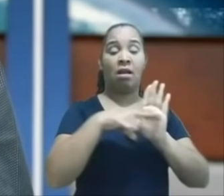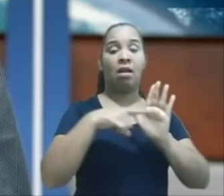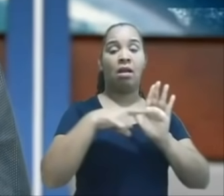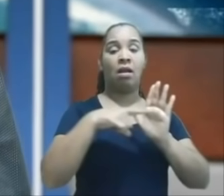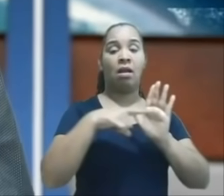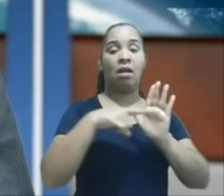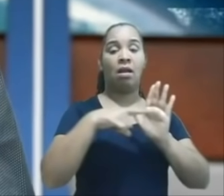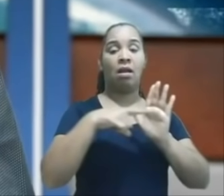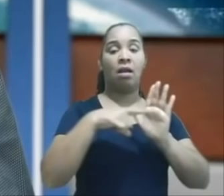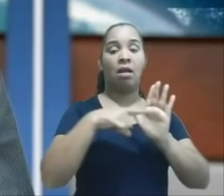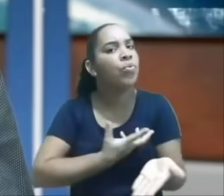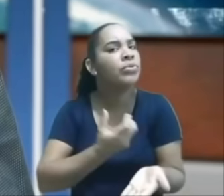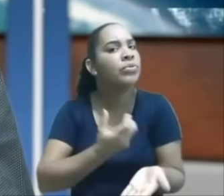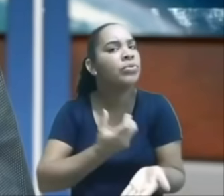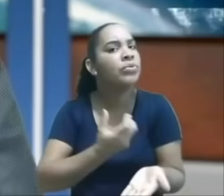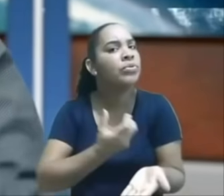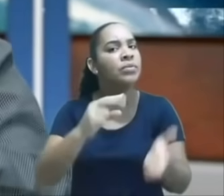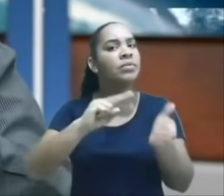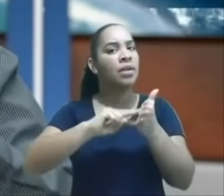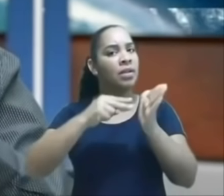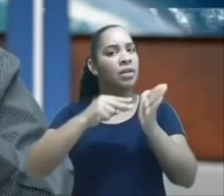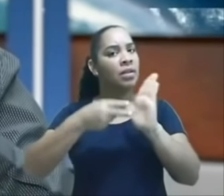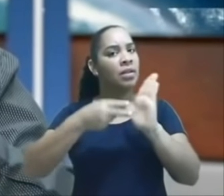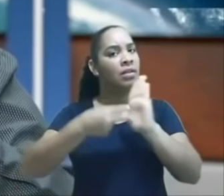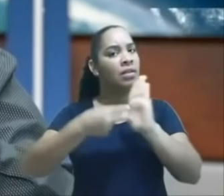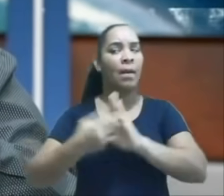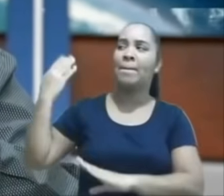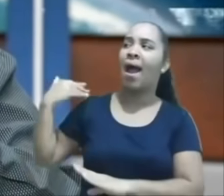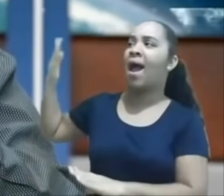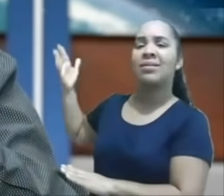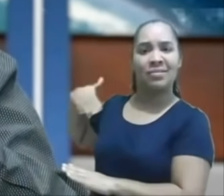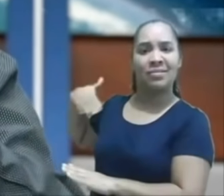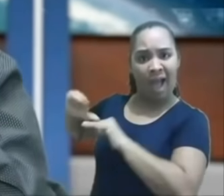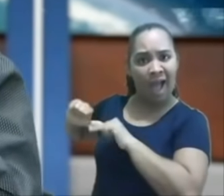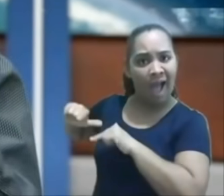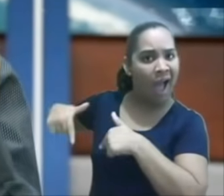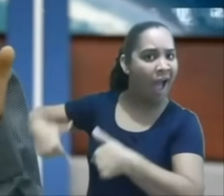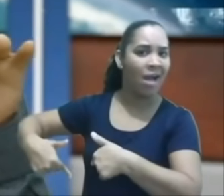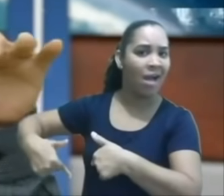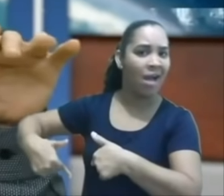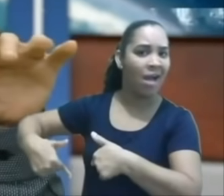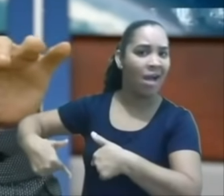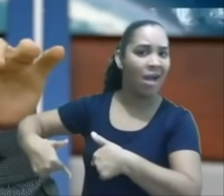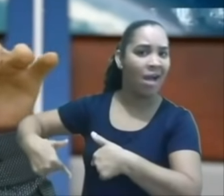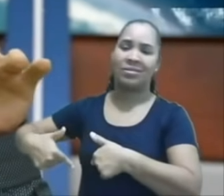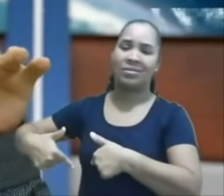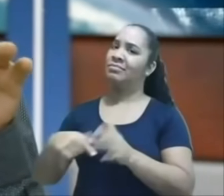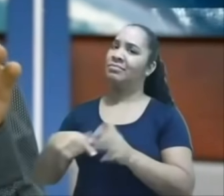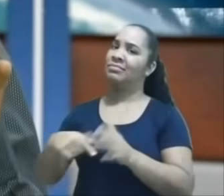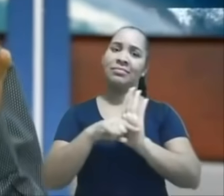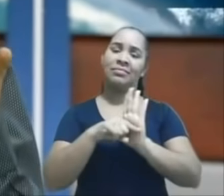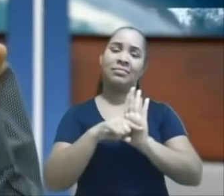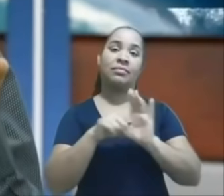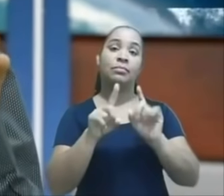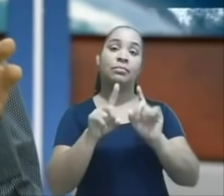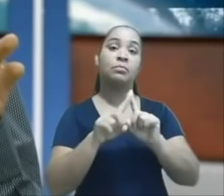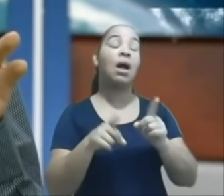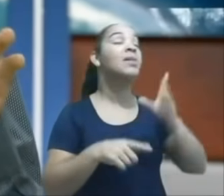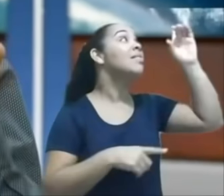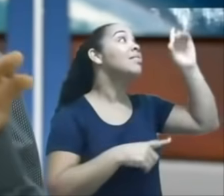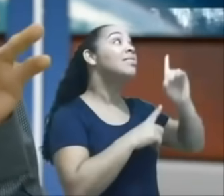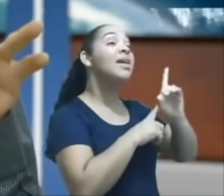outras reencarnações. E Deus nos dá o livre arbítrio. Só